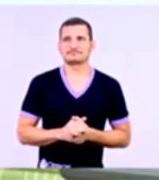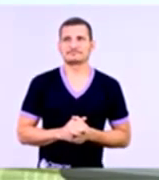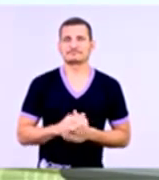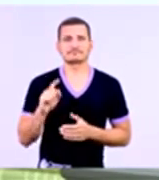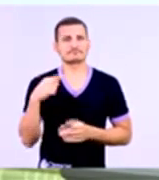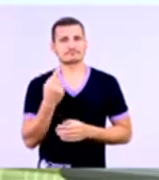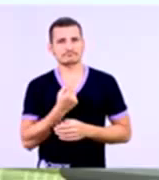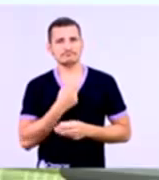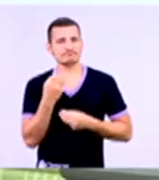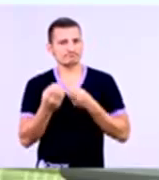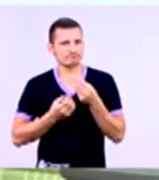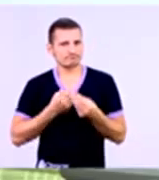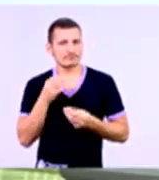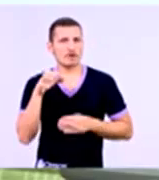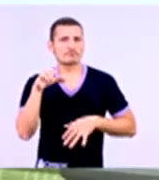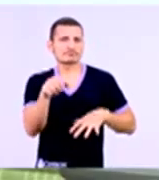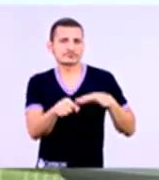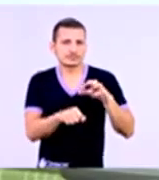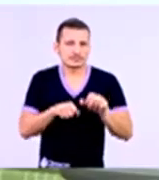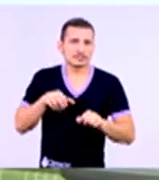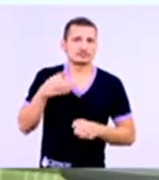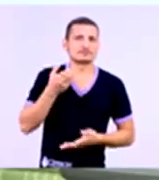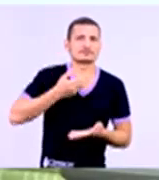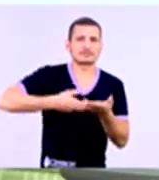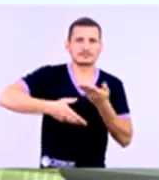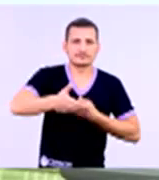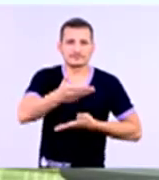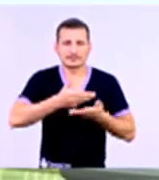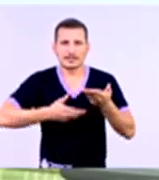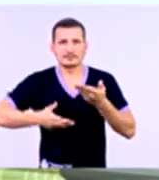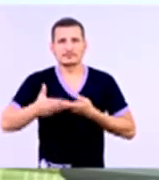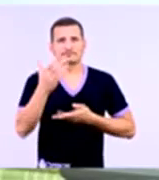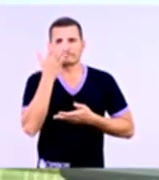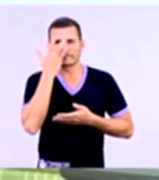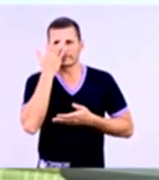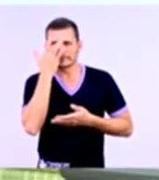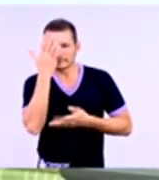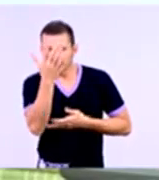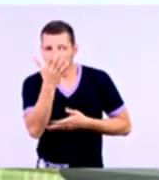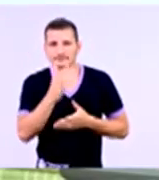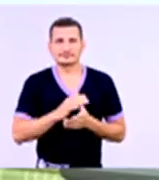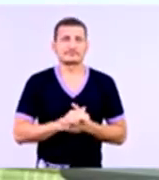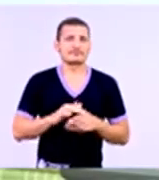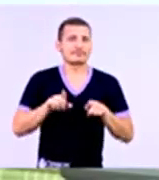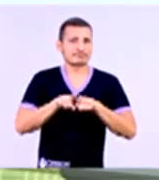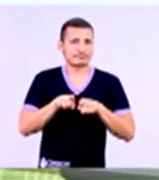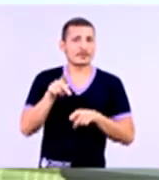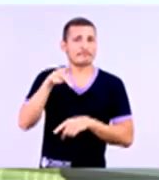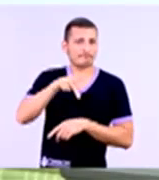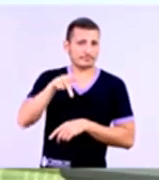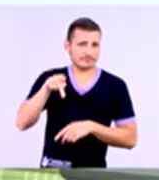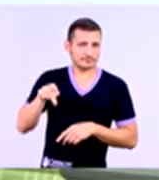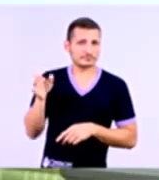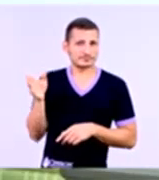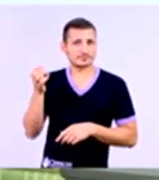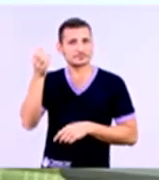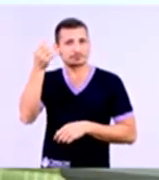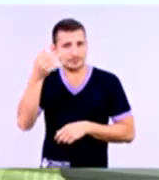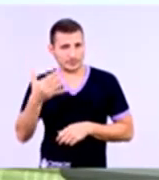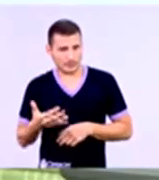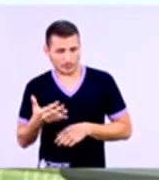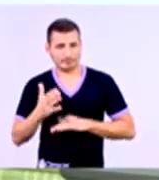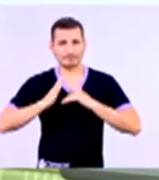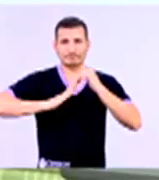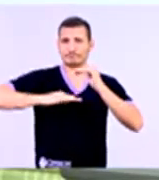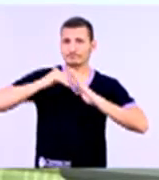buscando essa interatividade, buscando essa facilidade e considerando que agora há pouco o professor Willis falou, que o programador